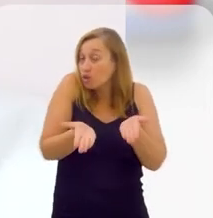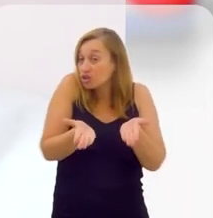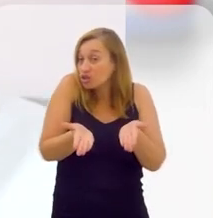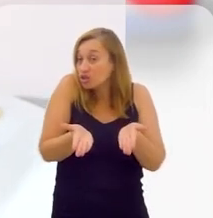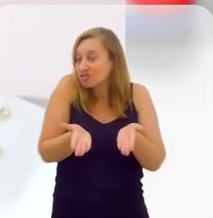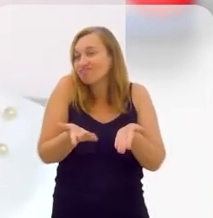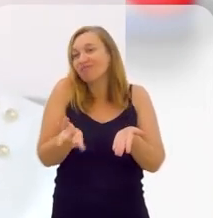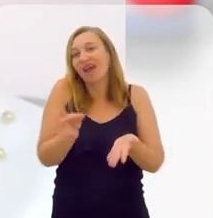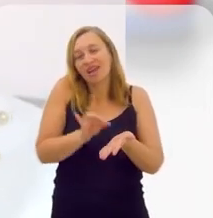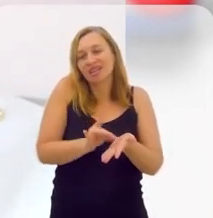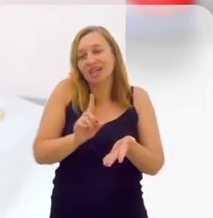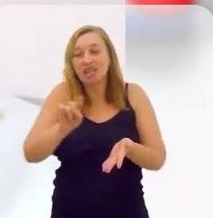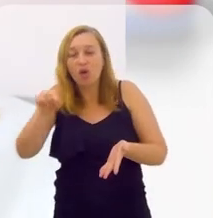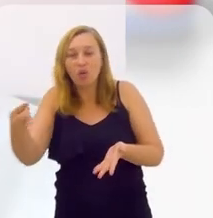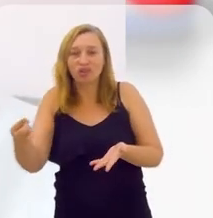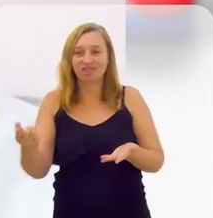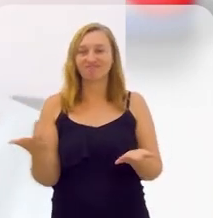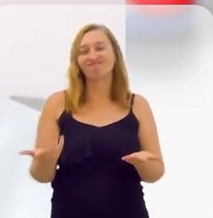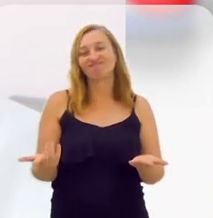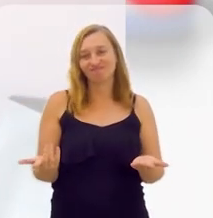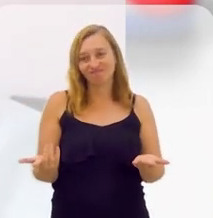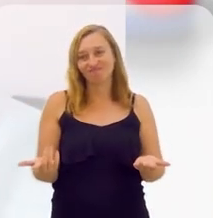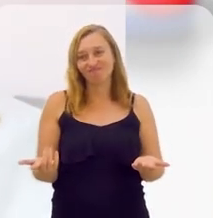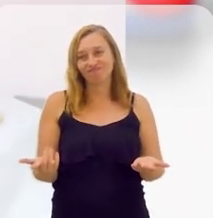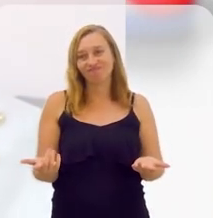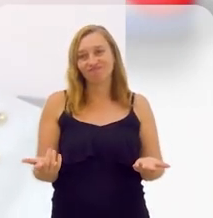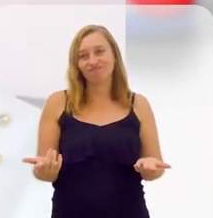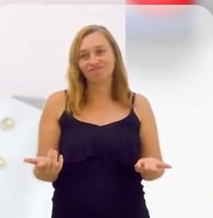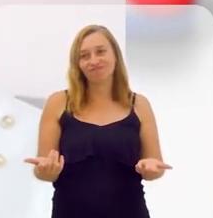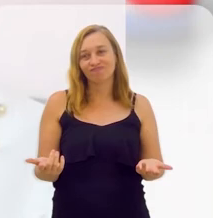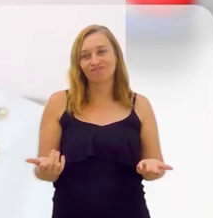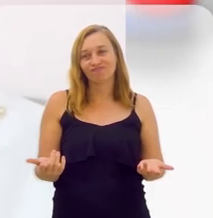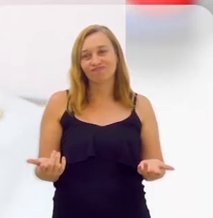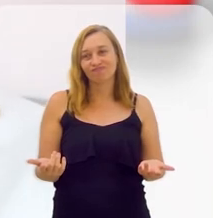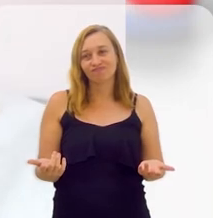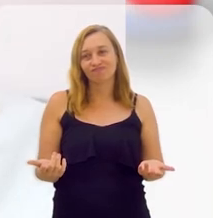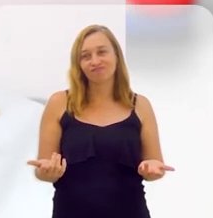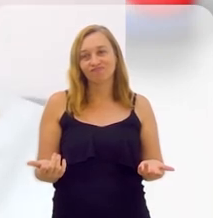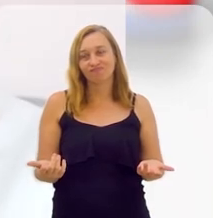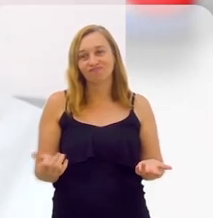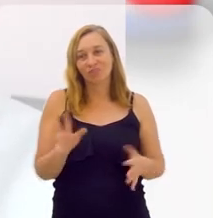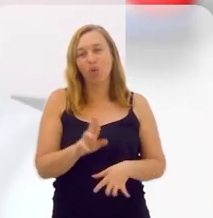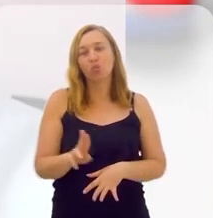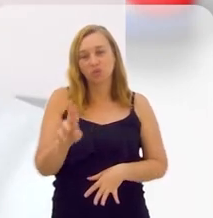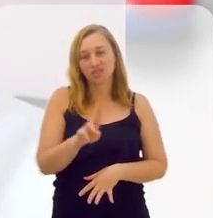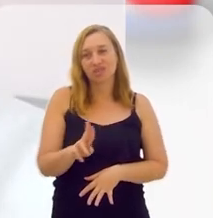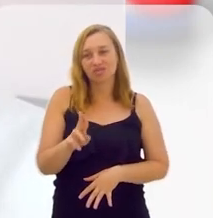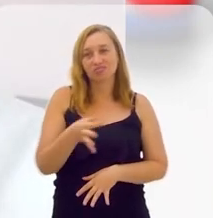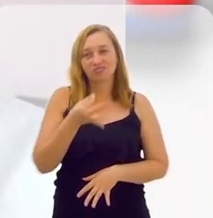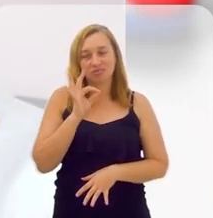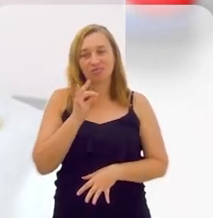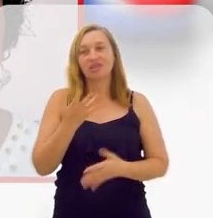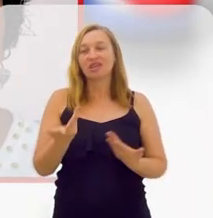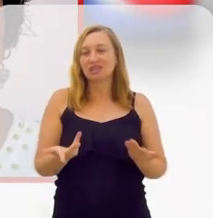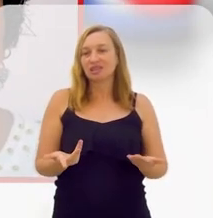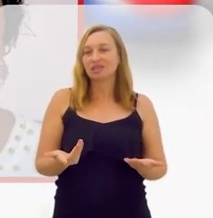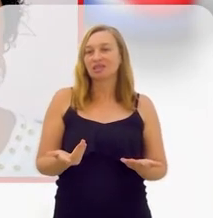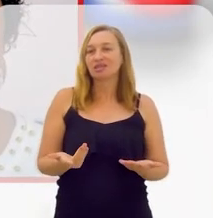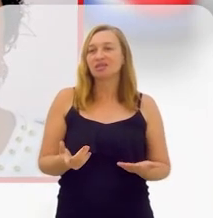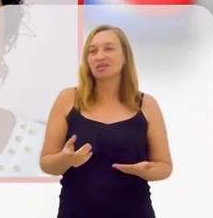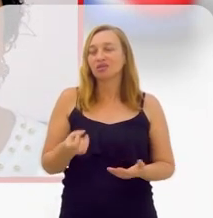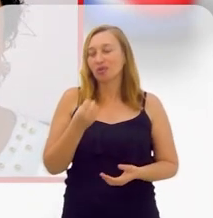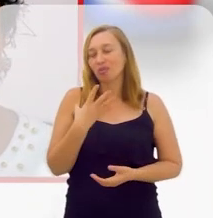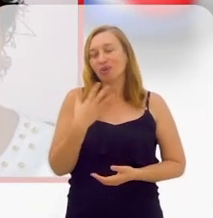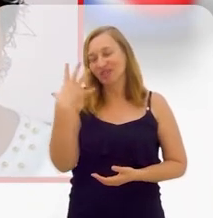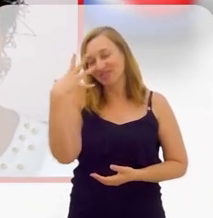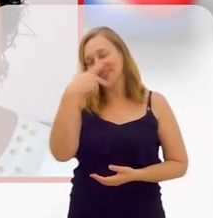hoje a realidade dela não seria a de estar consumindo no café. E aquilo